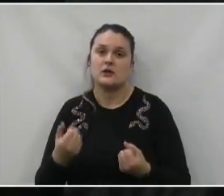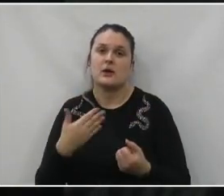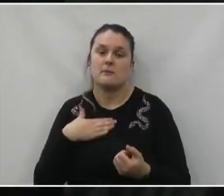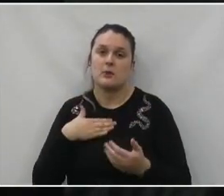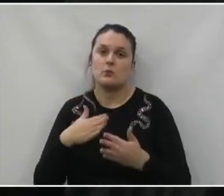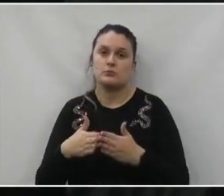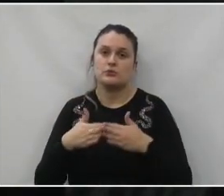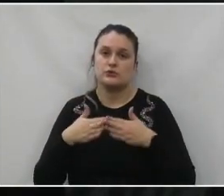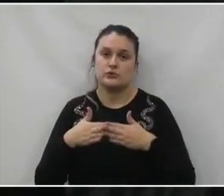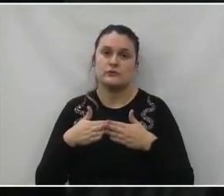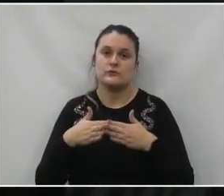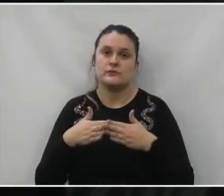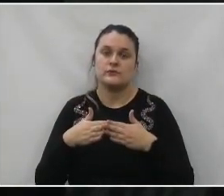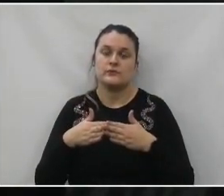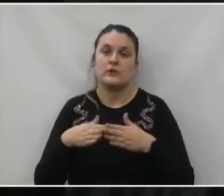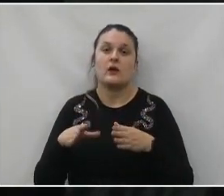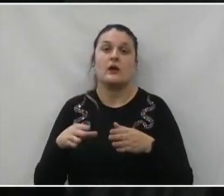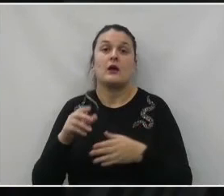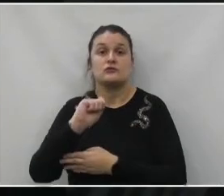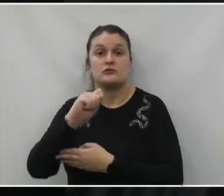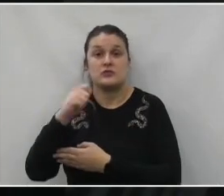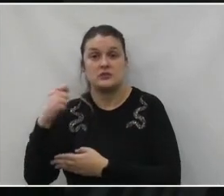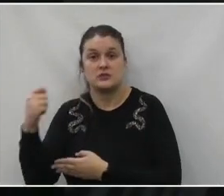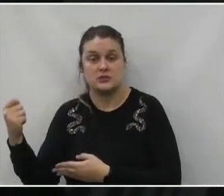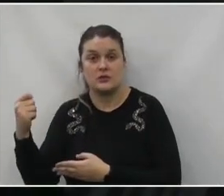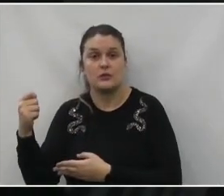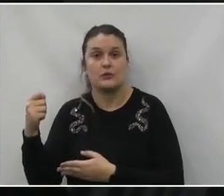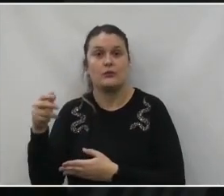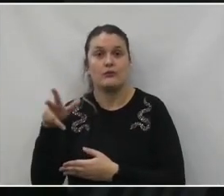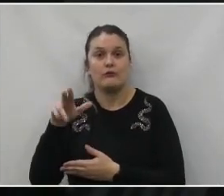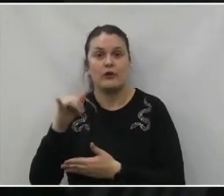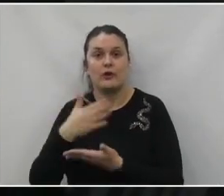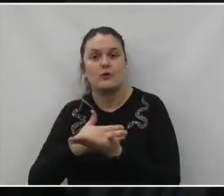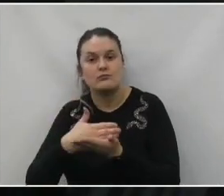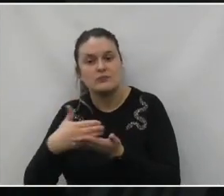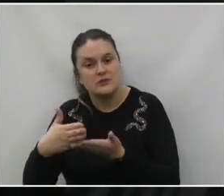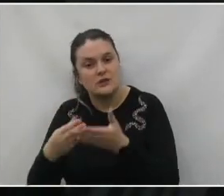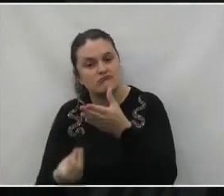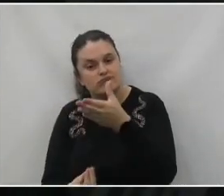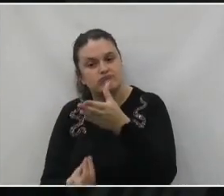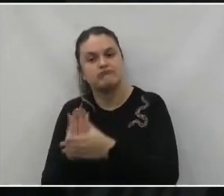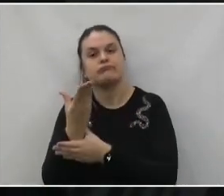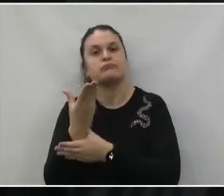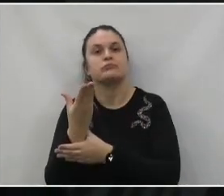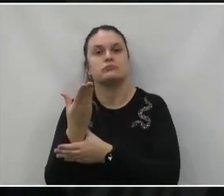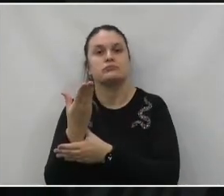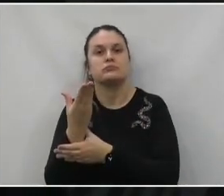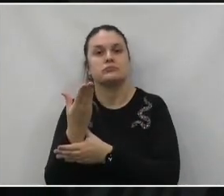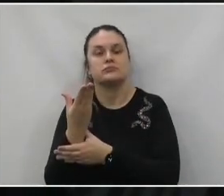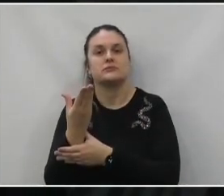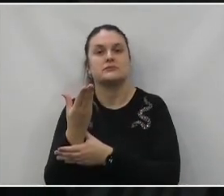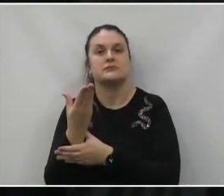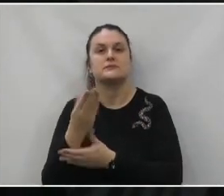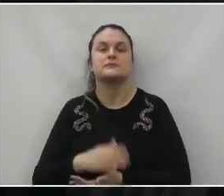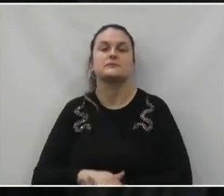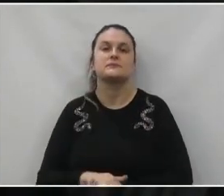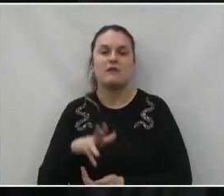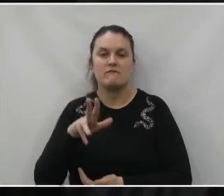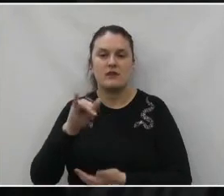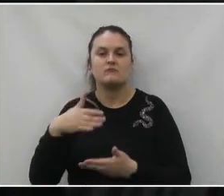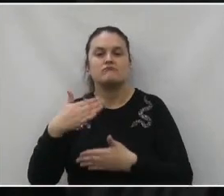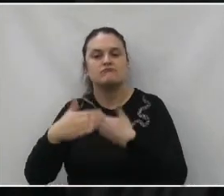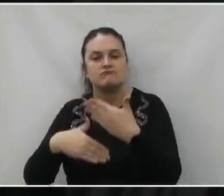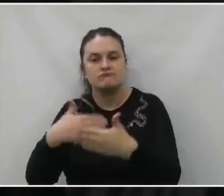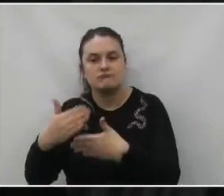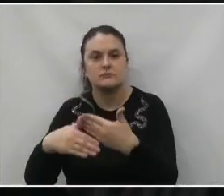a solicitação e a associação aí vai seguir em frente